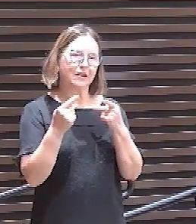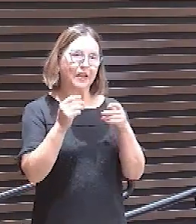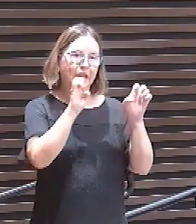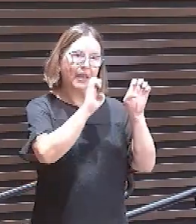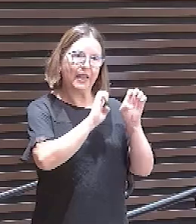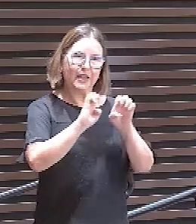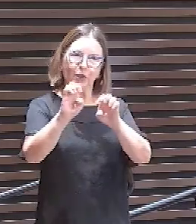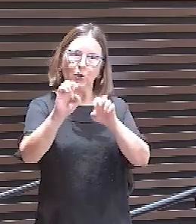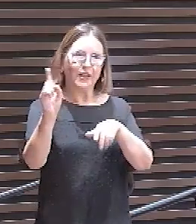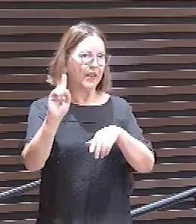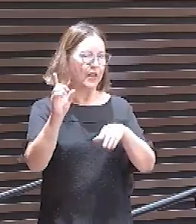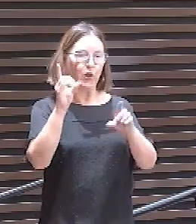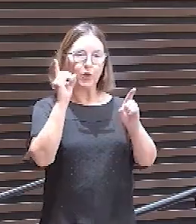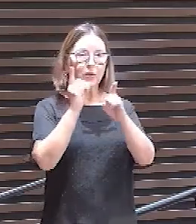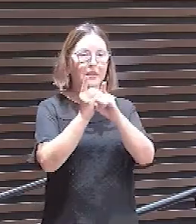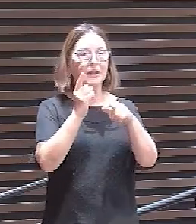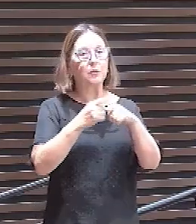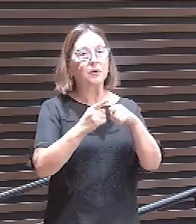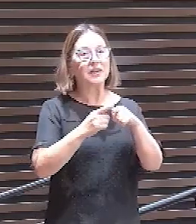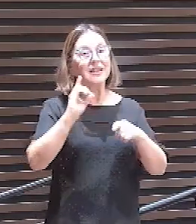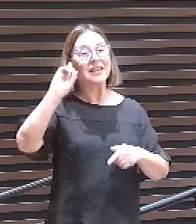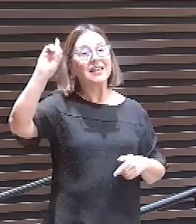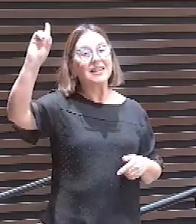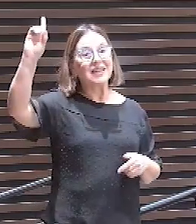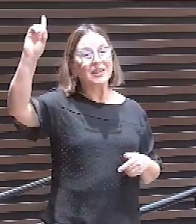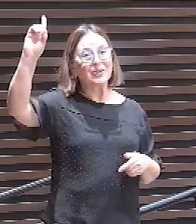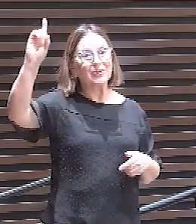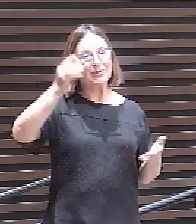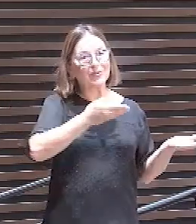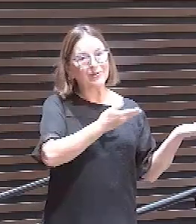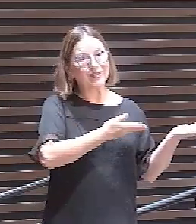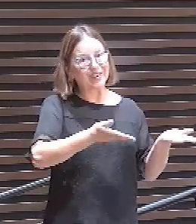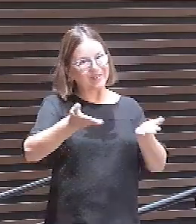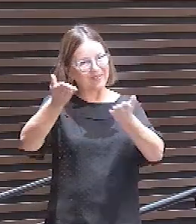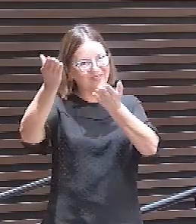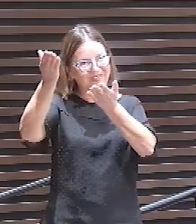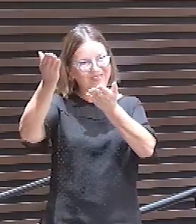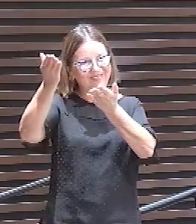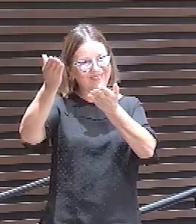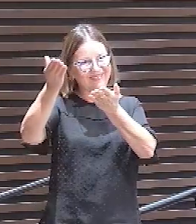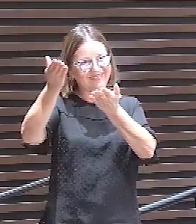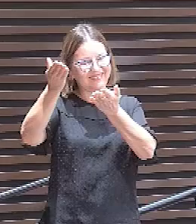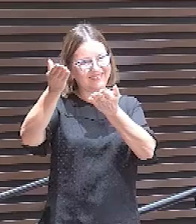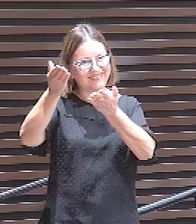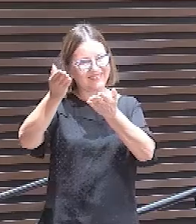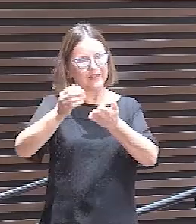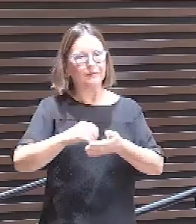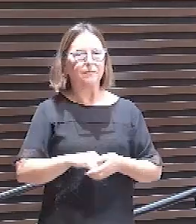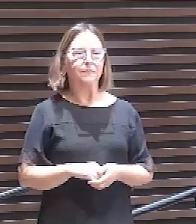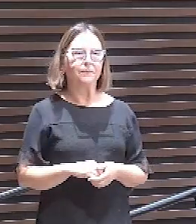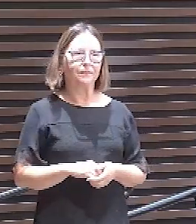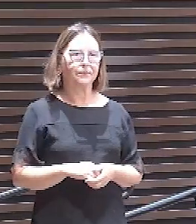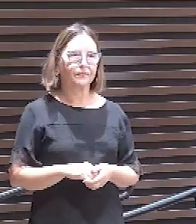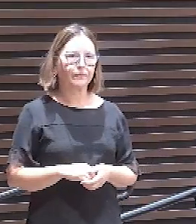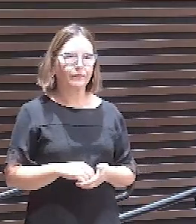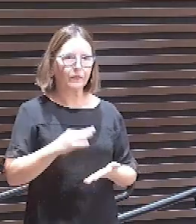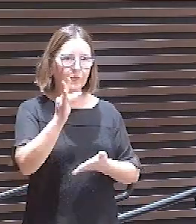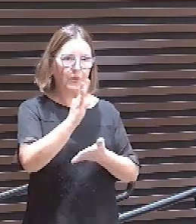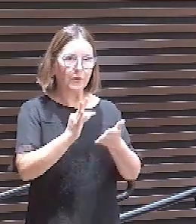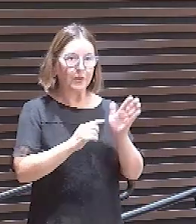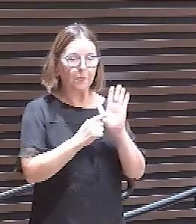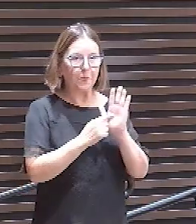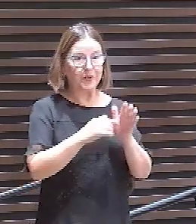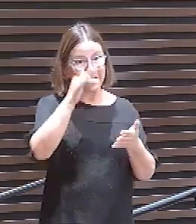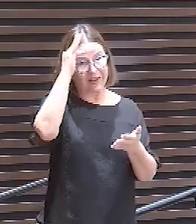achado, porque Deus o trasladara. O texto mostra uma fé